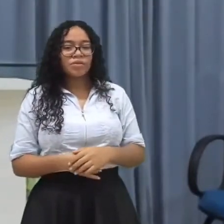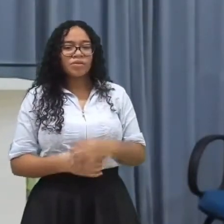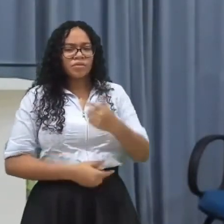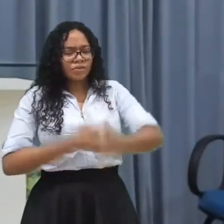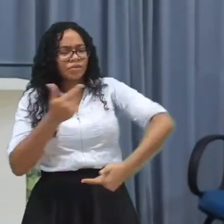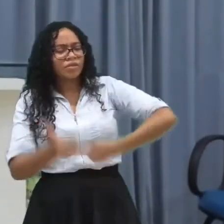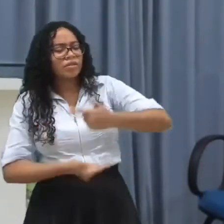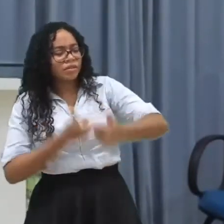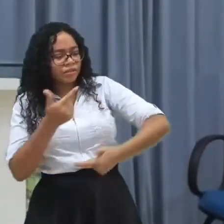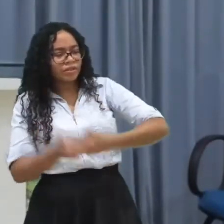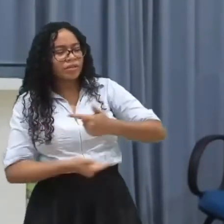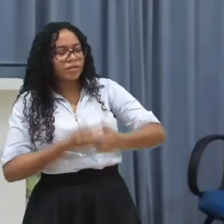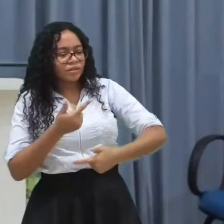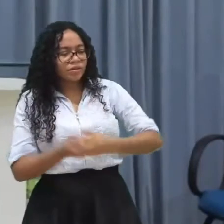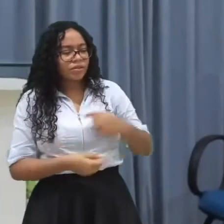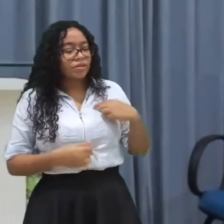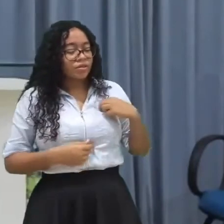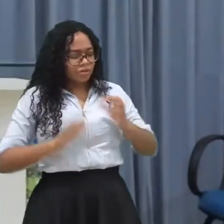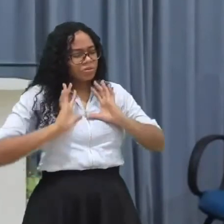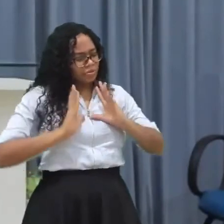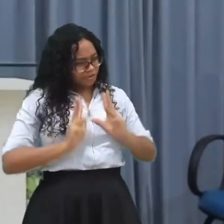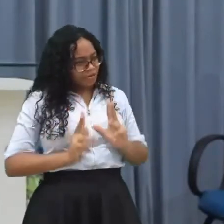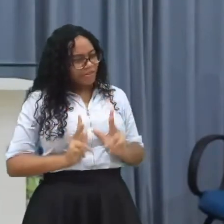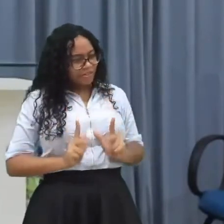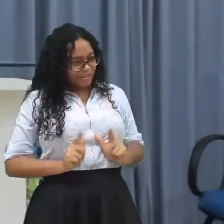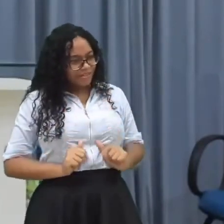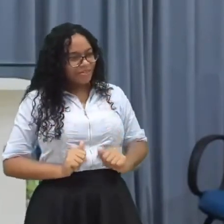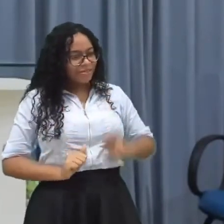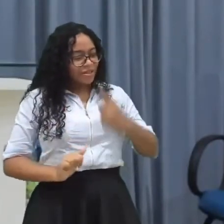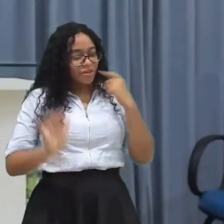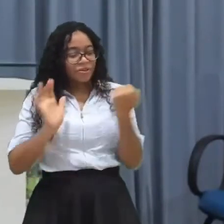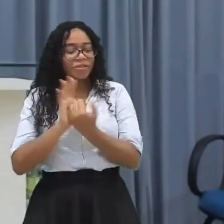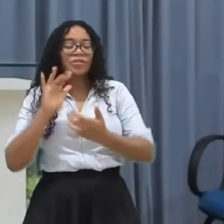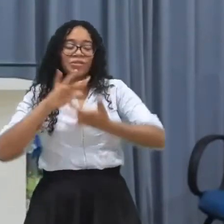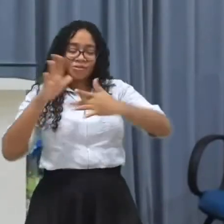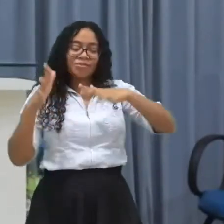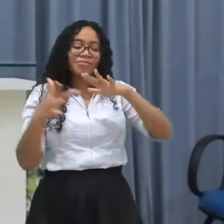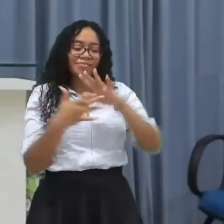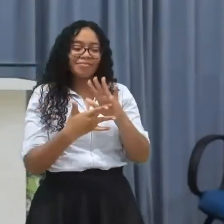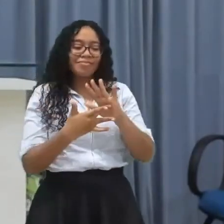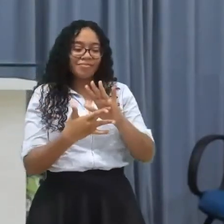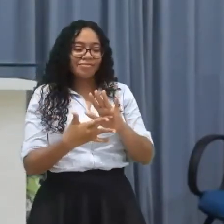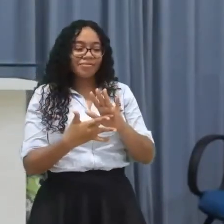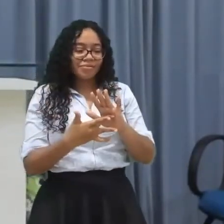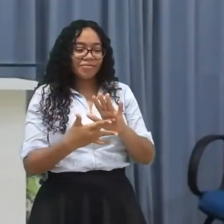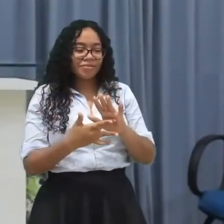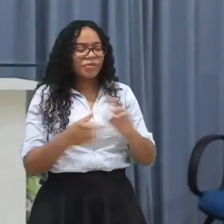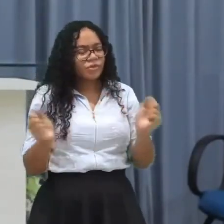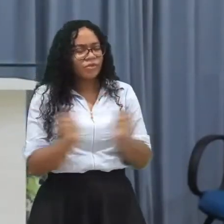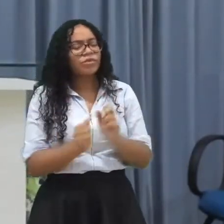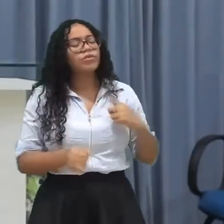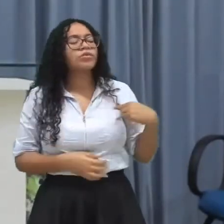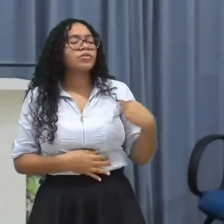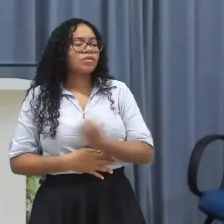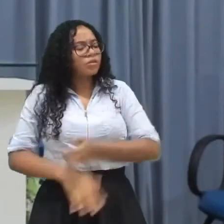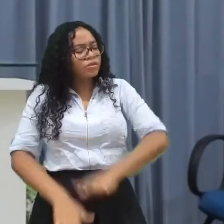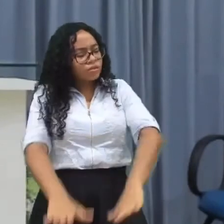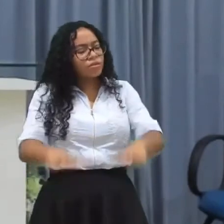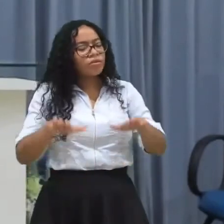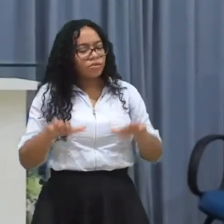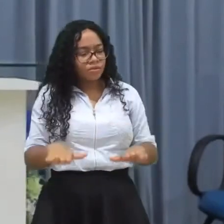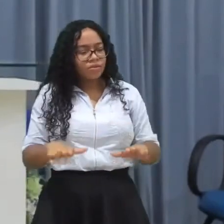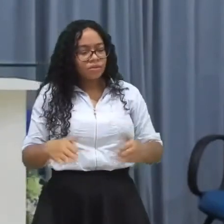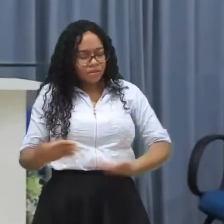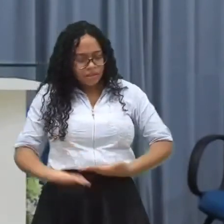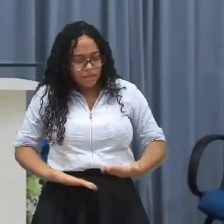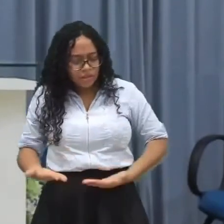as suas vestes e as branquearam no sangue do Cordeiro. Por isso estão diante do trono de Deus e o servem de dia e de